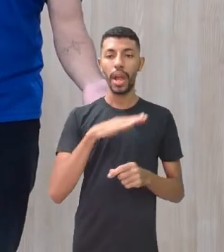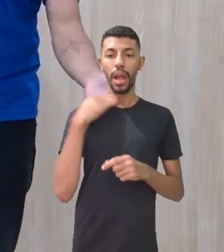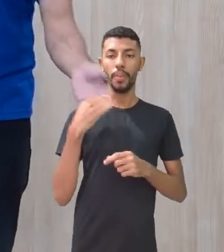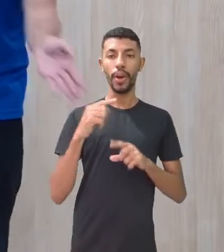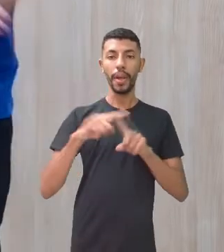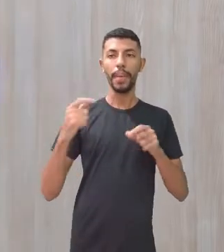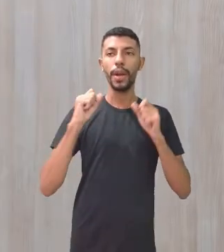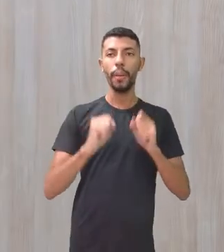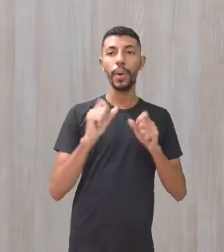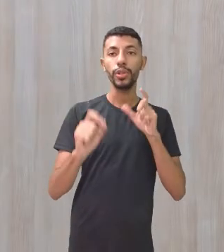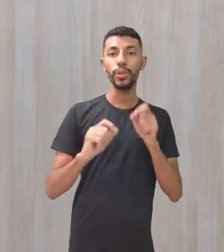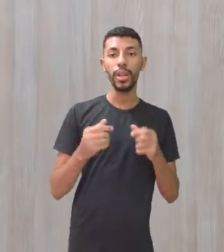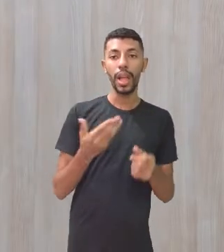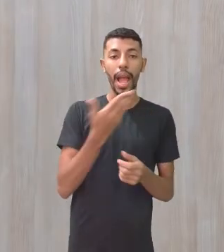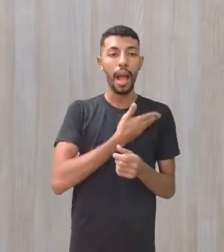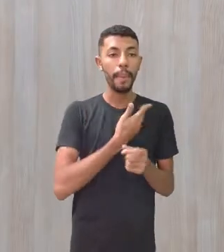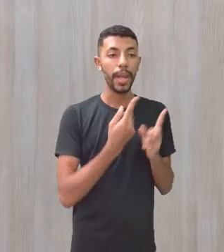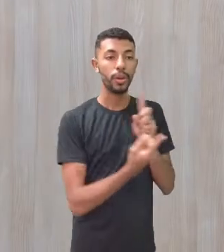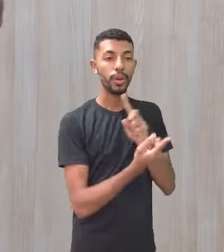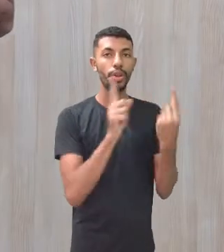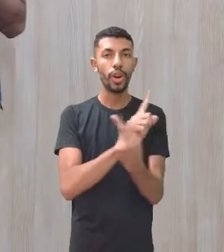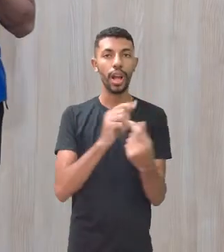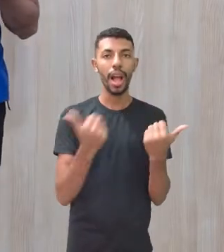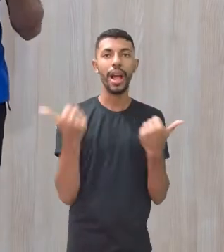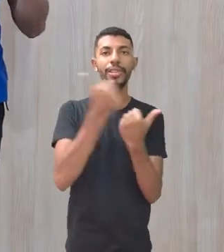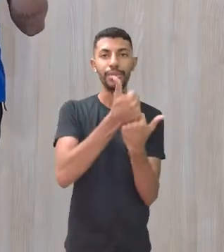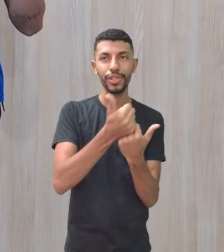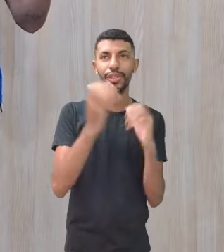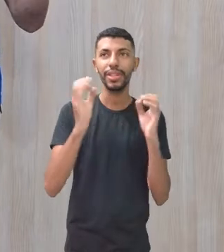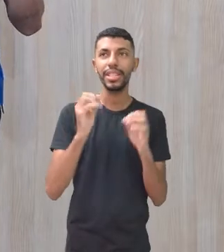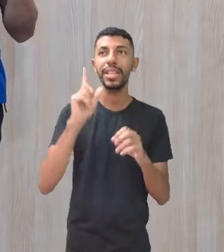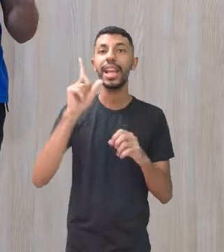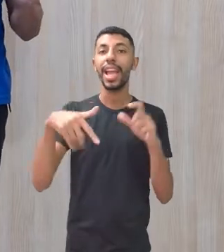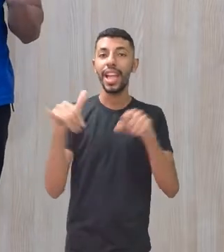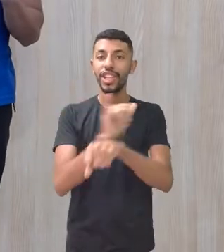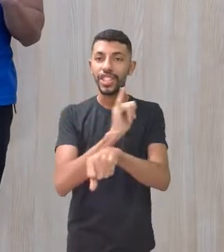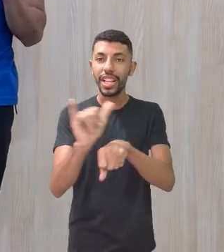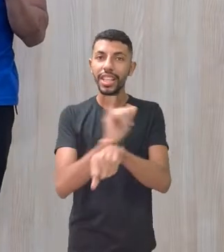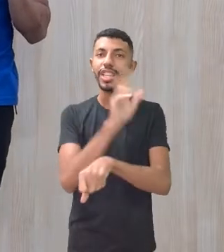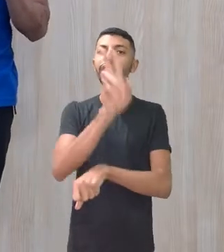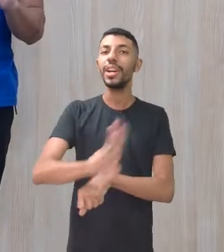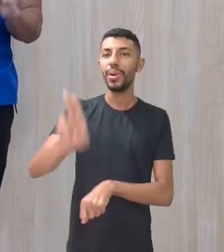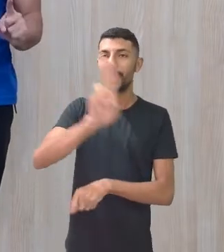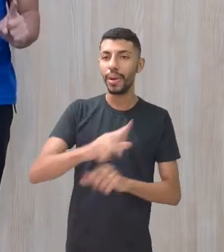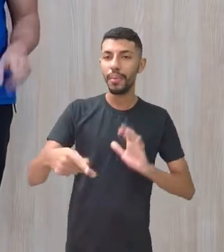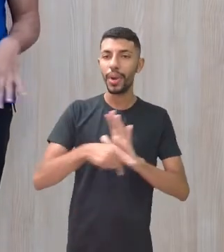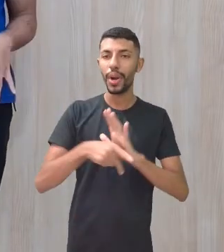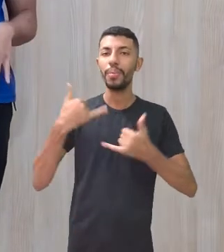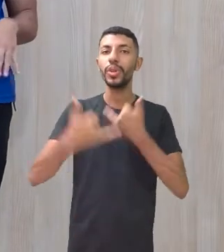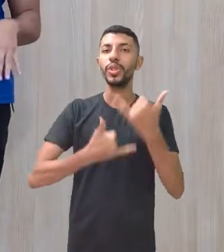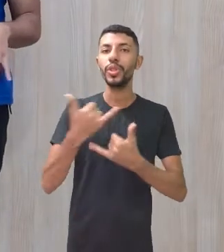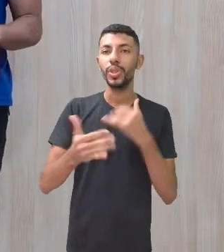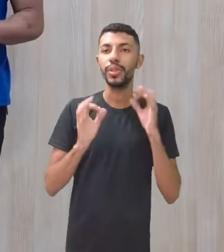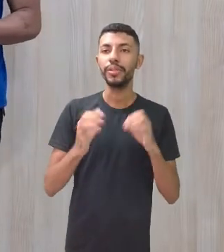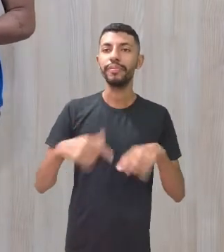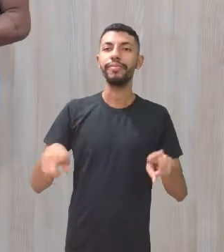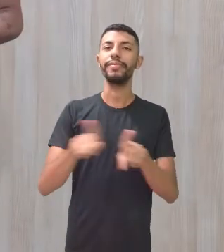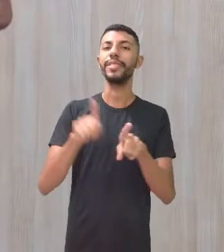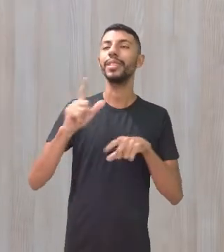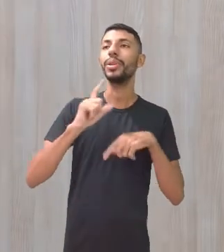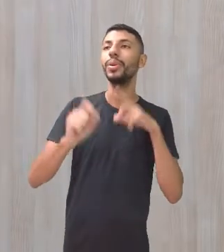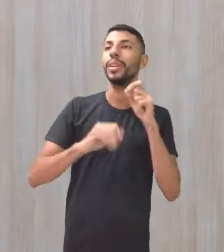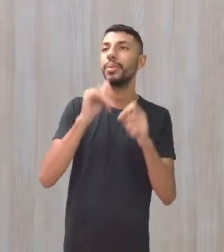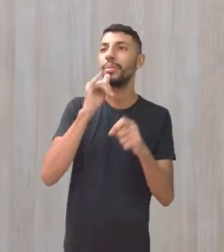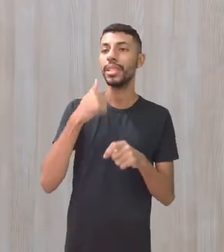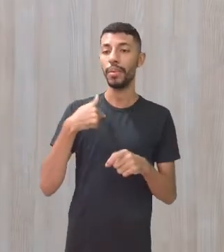meu amigo ir lá para a área do morto, ao invés de eu ir. Que é uma estratégia já utilizada aí para o jogo. Tem também o caso de eu